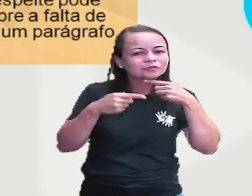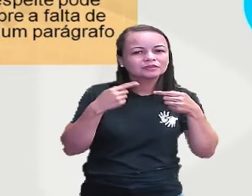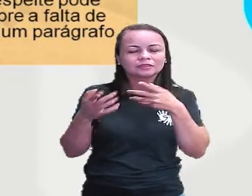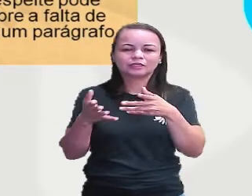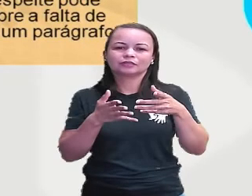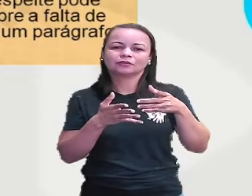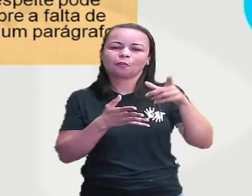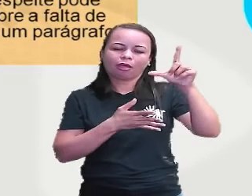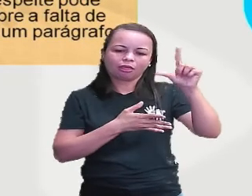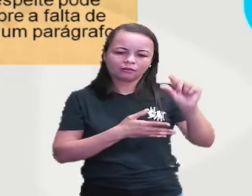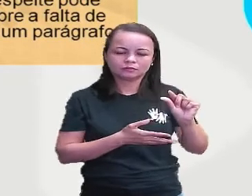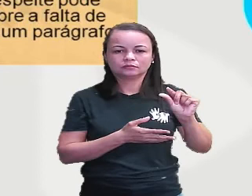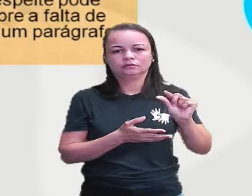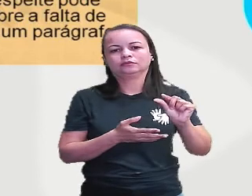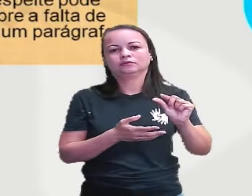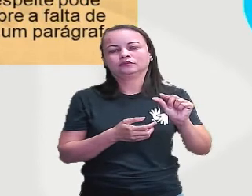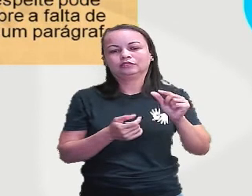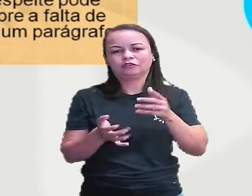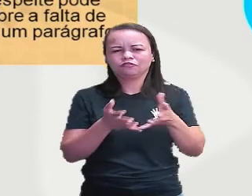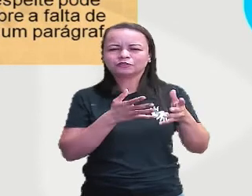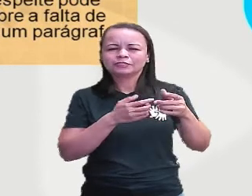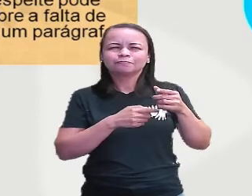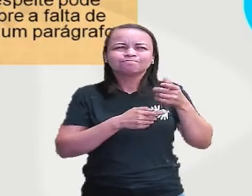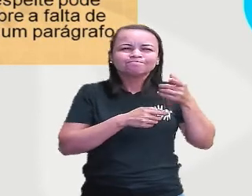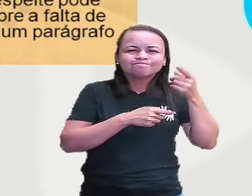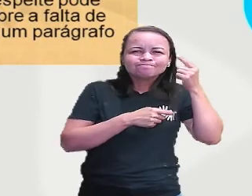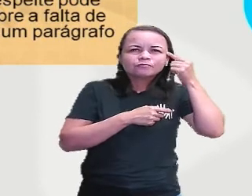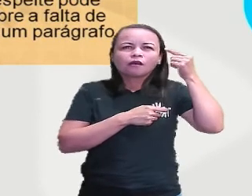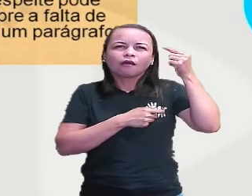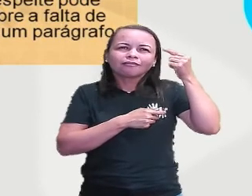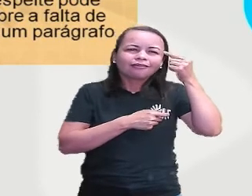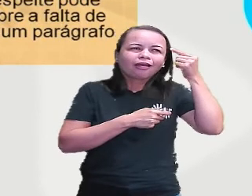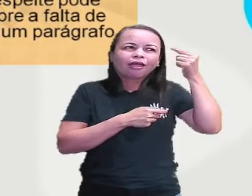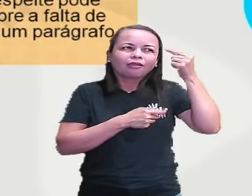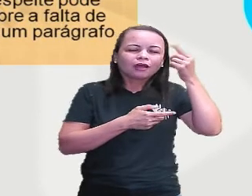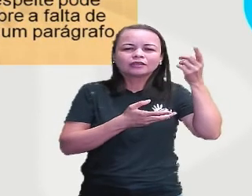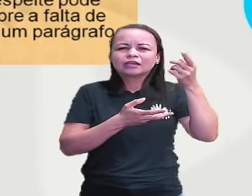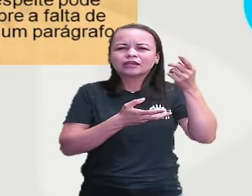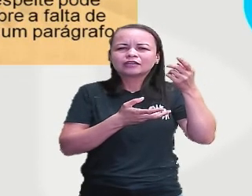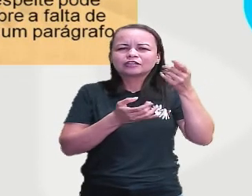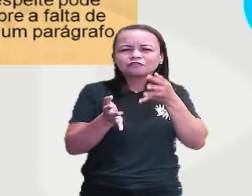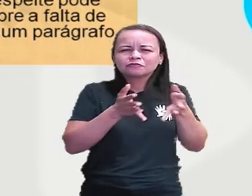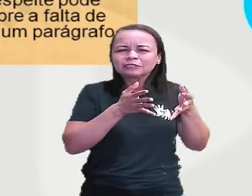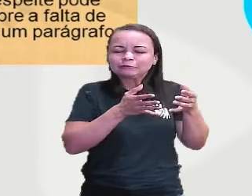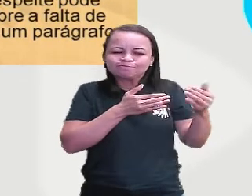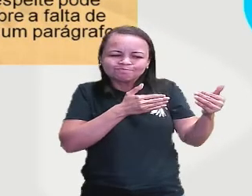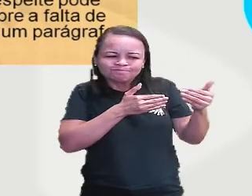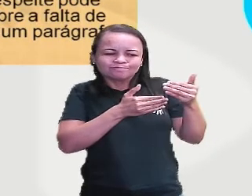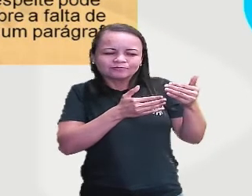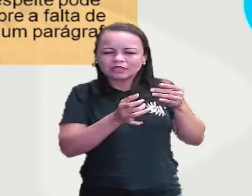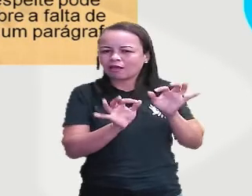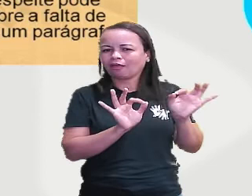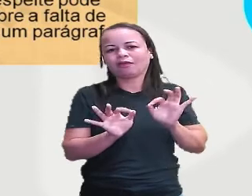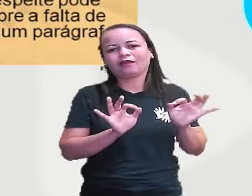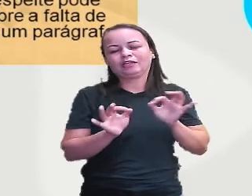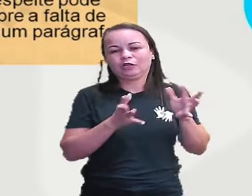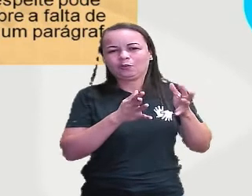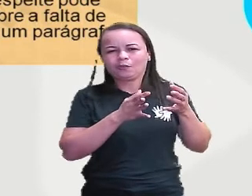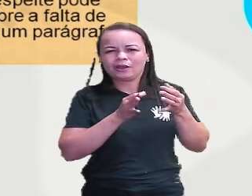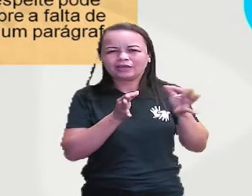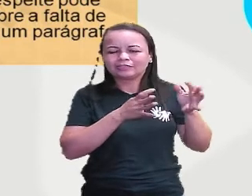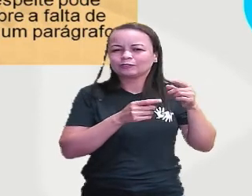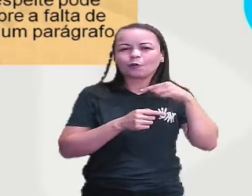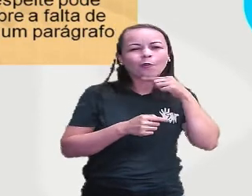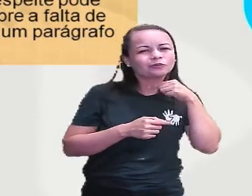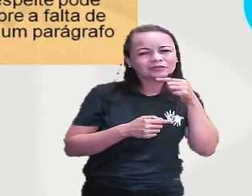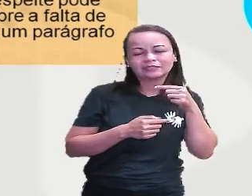diminui. Você chama e elas não se aproximam. Você grita por socorro e elas continuam longe,